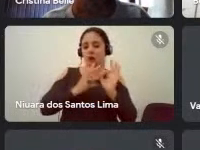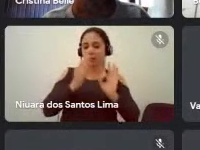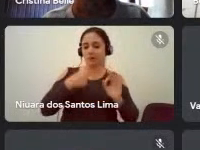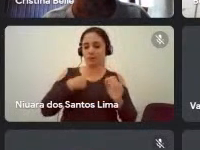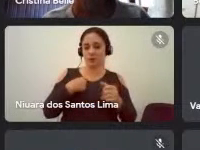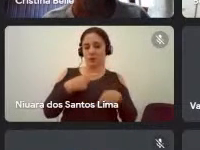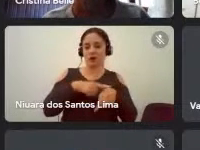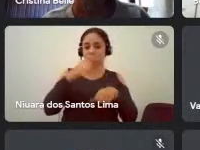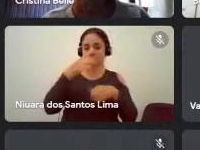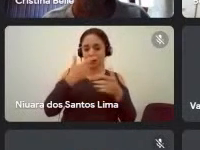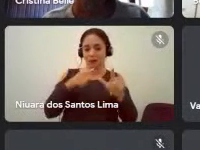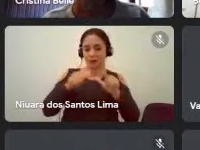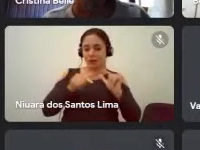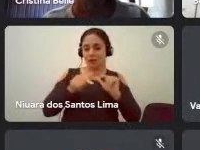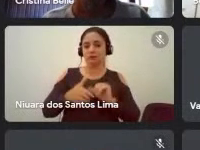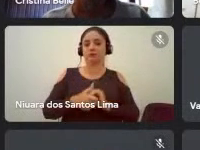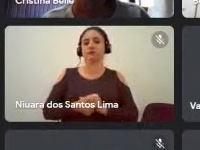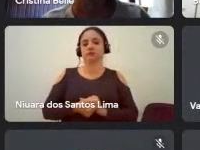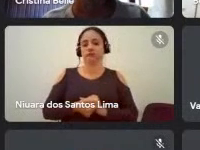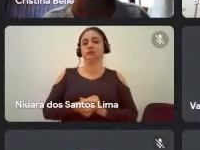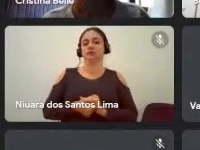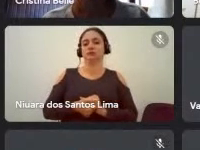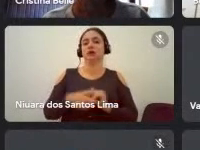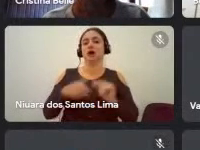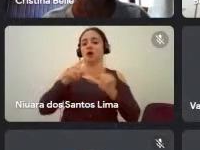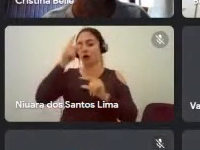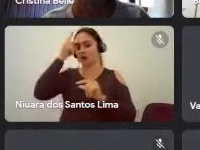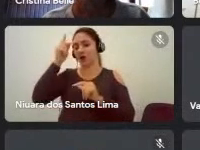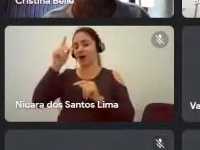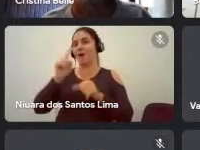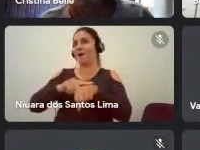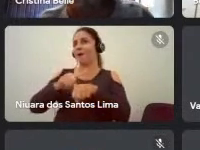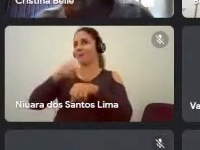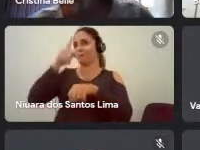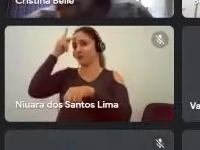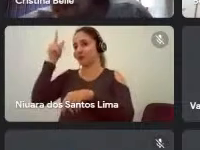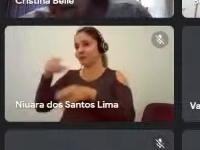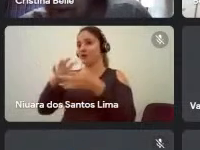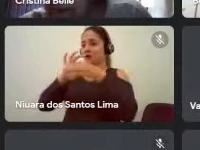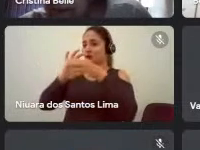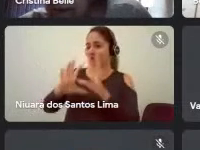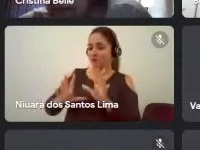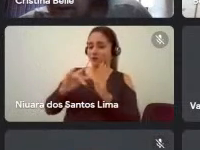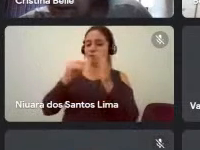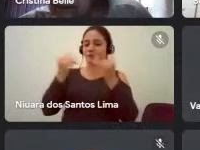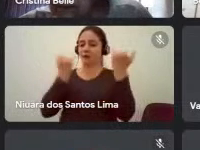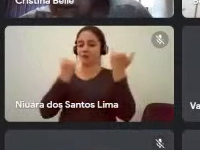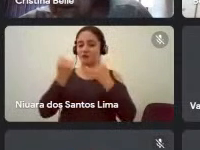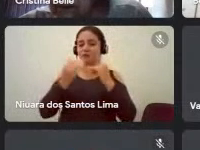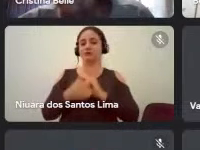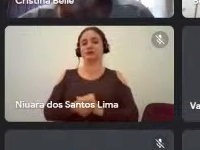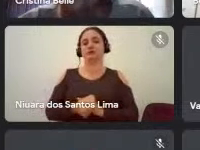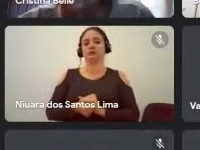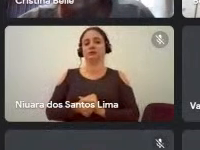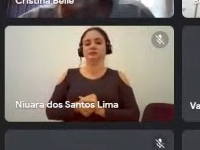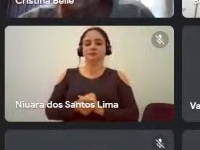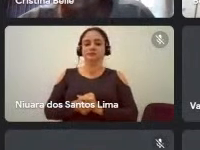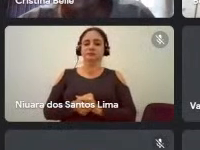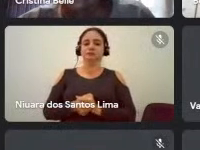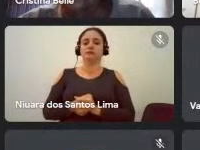trabalho, como a Eliane disse, ao horário das pessoas, não é? Conforme elas estão disponíveis, o meu espaço de